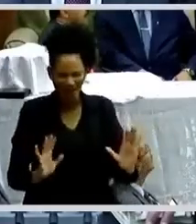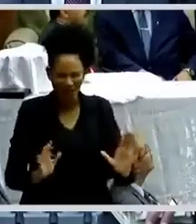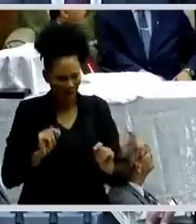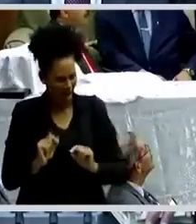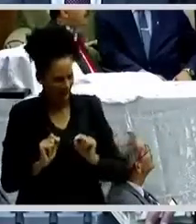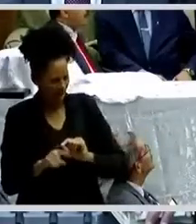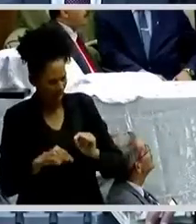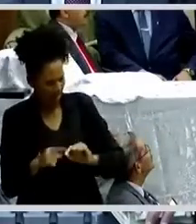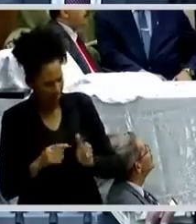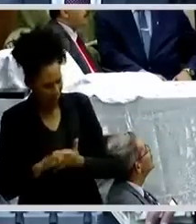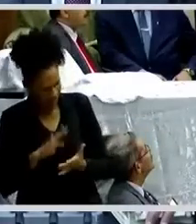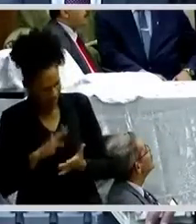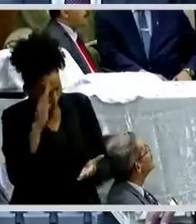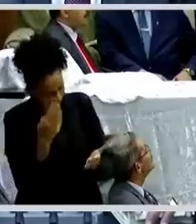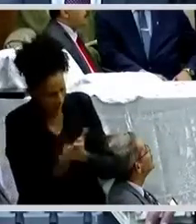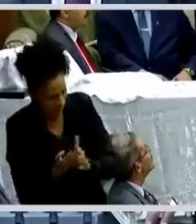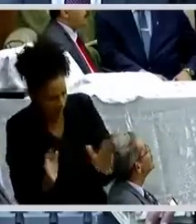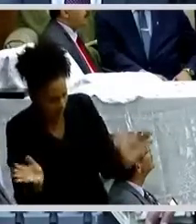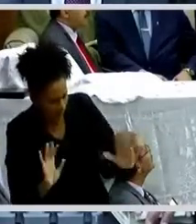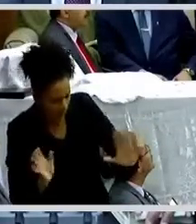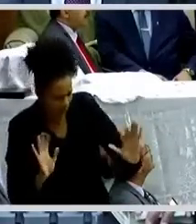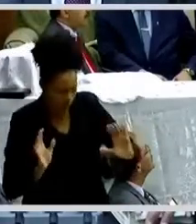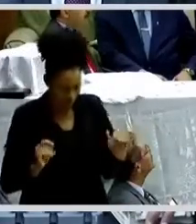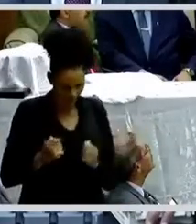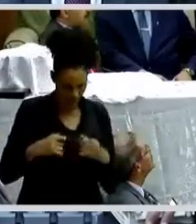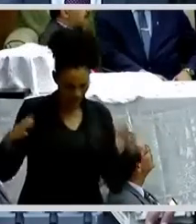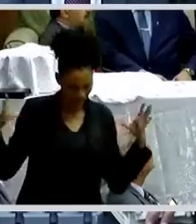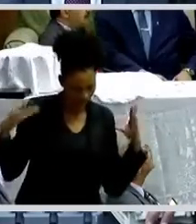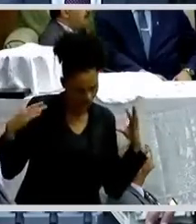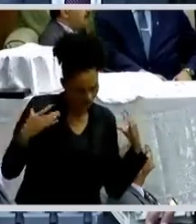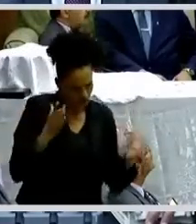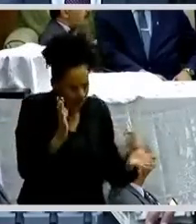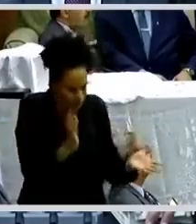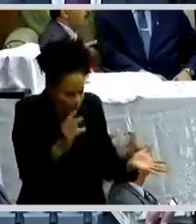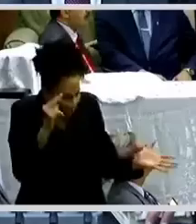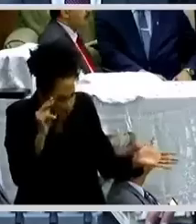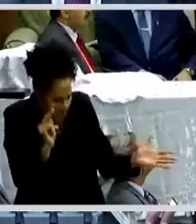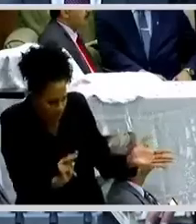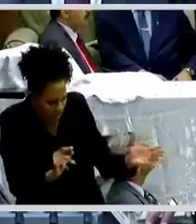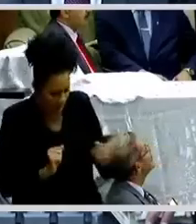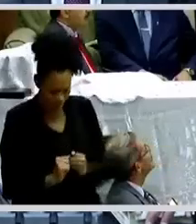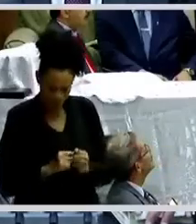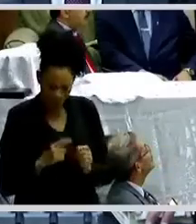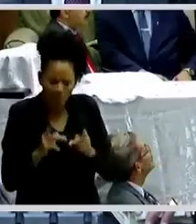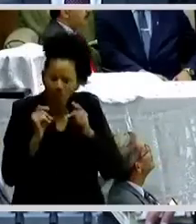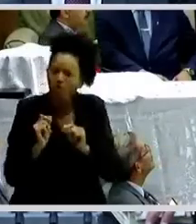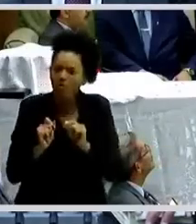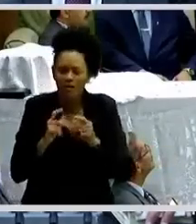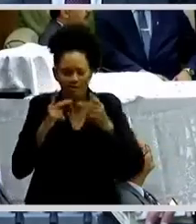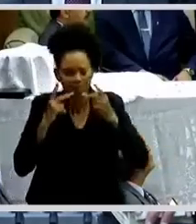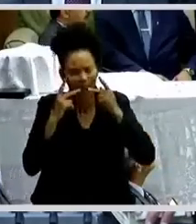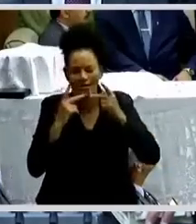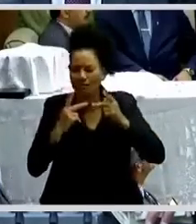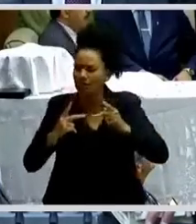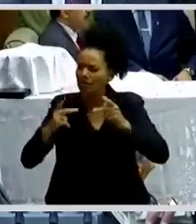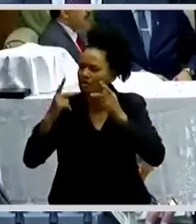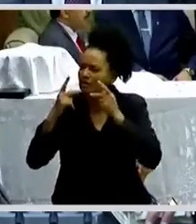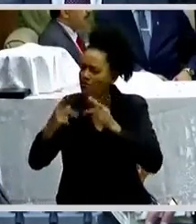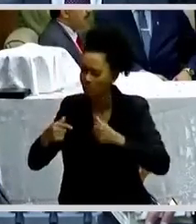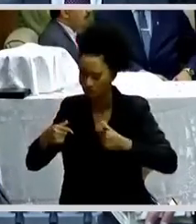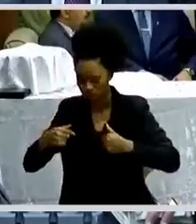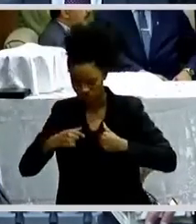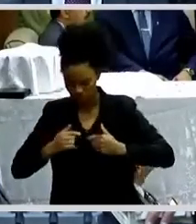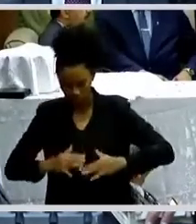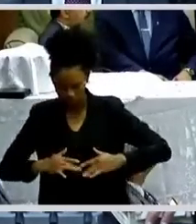morte. Não acreditava em espírito nem em anjo. Já pensou? Ele venha pregando justamente isso. Eu estou cheio